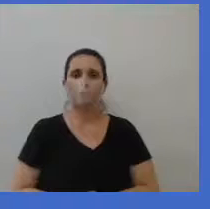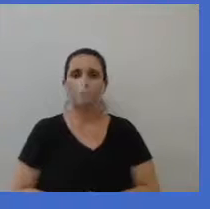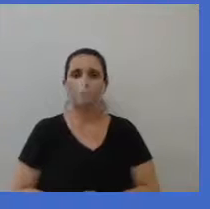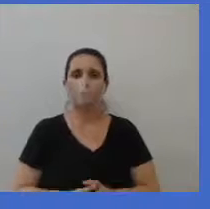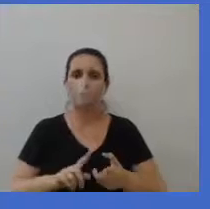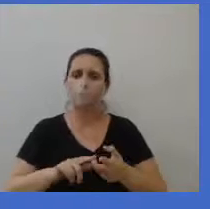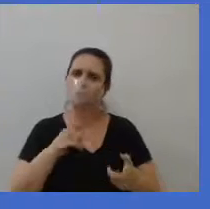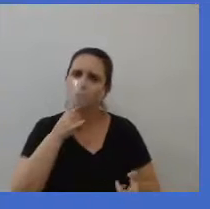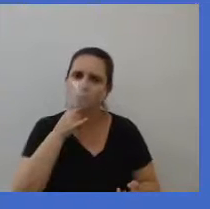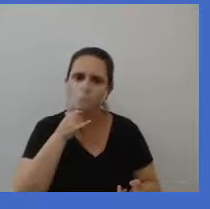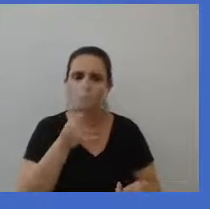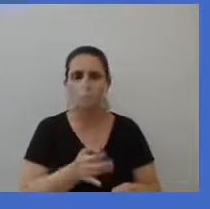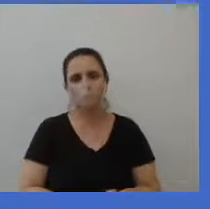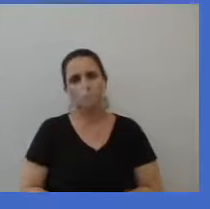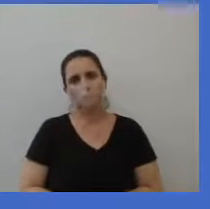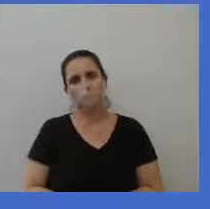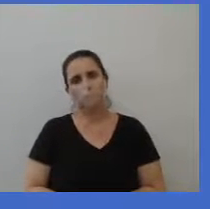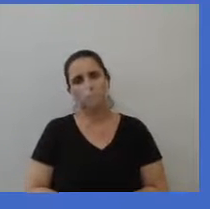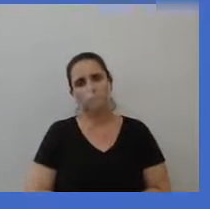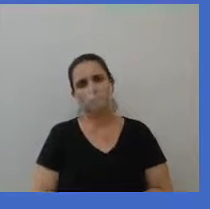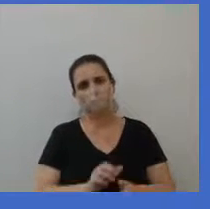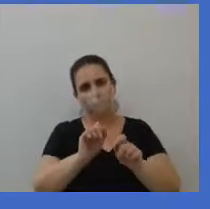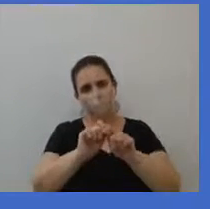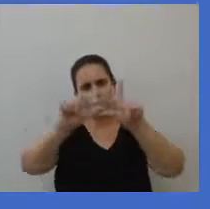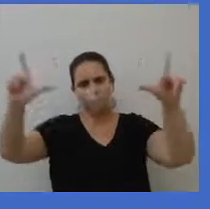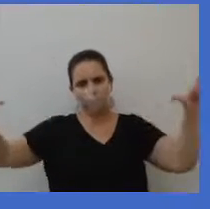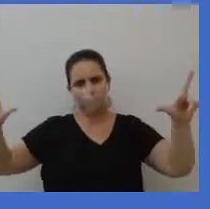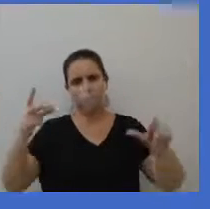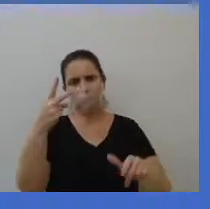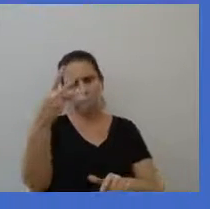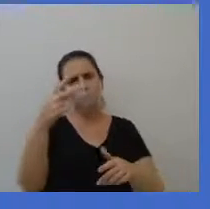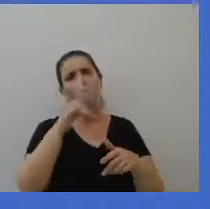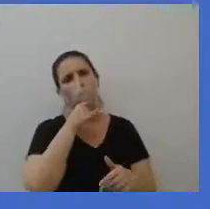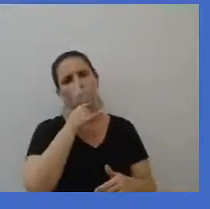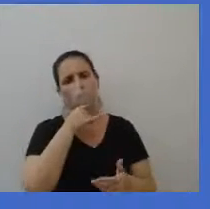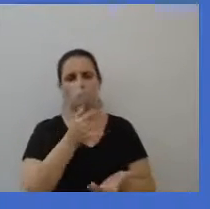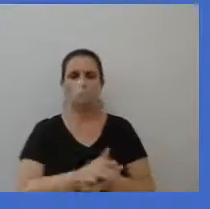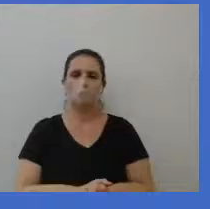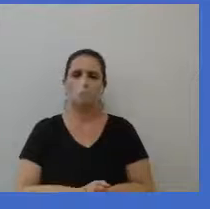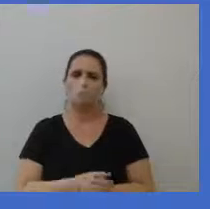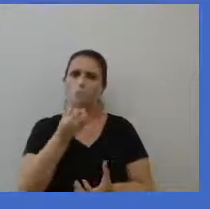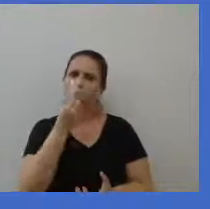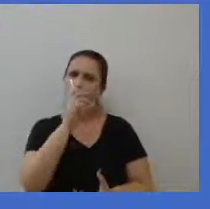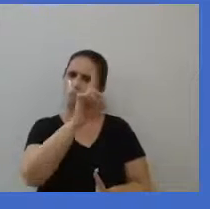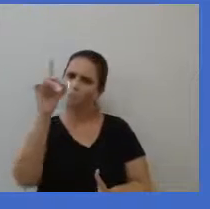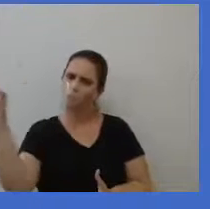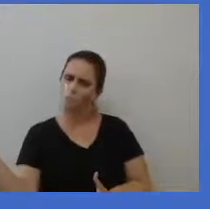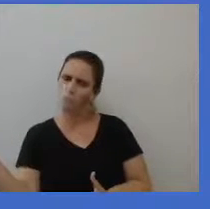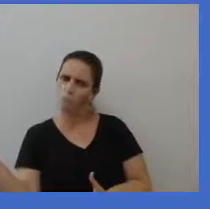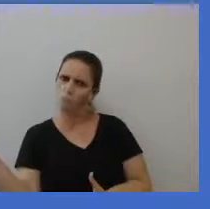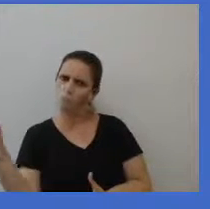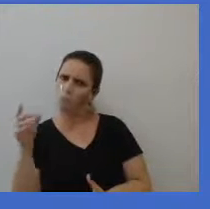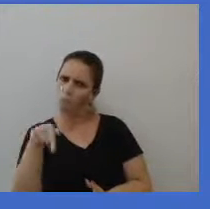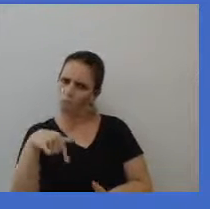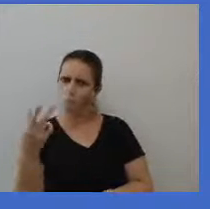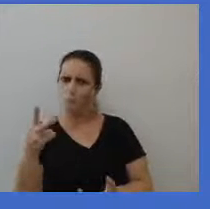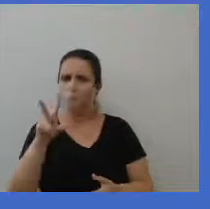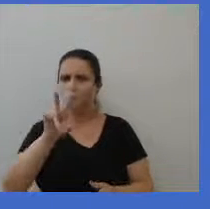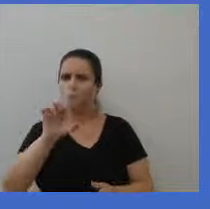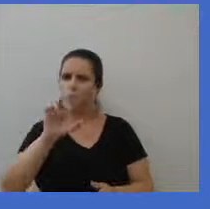O chargista, como eu disse, é um maravilhoso observador da realidade. Agora, a charge é caracterizada por